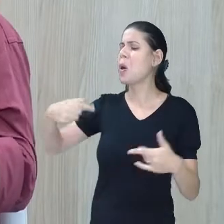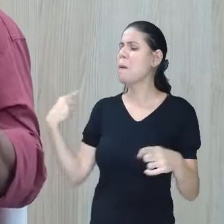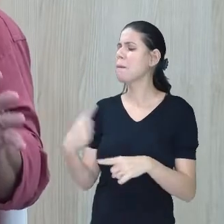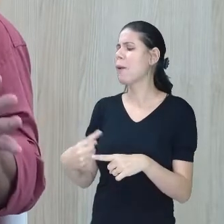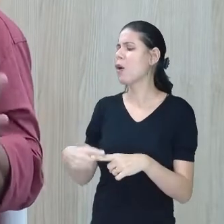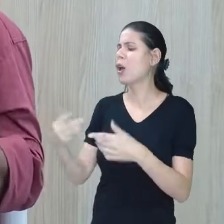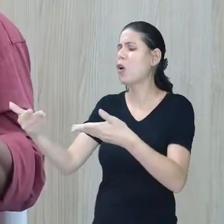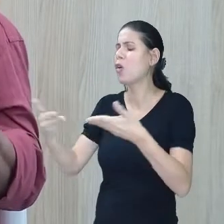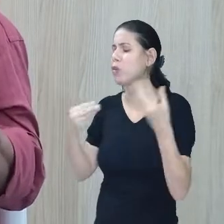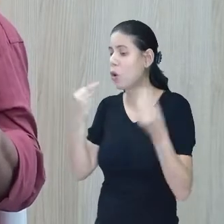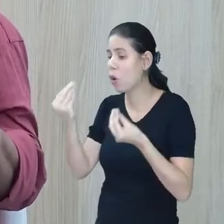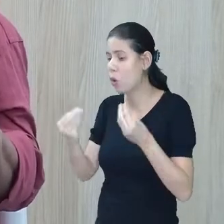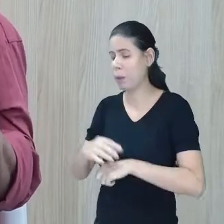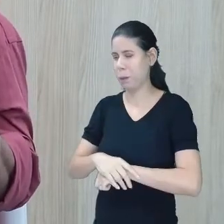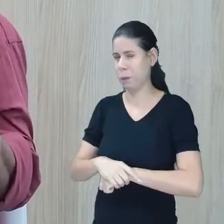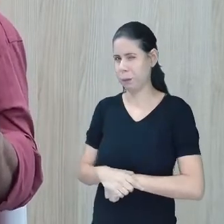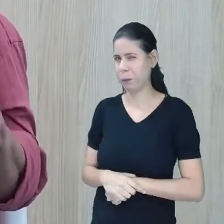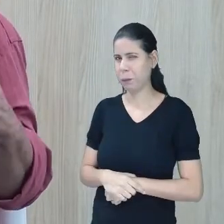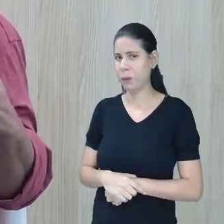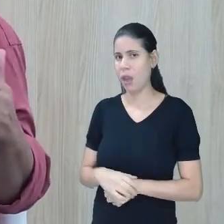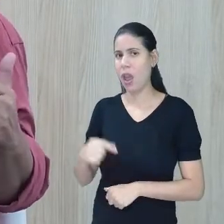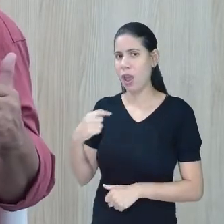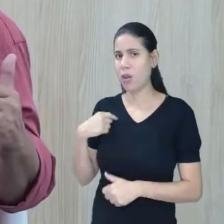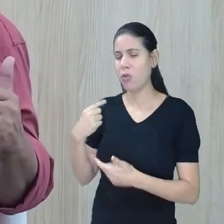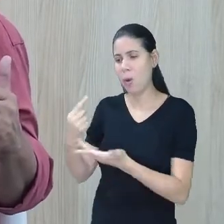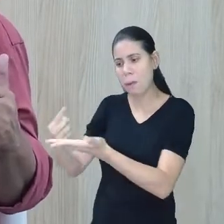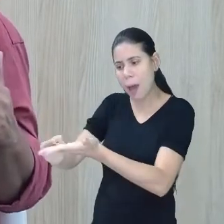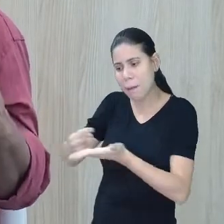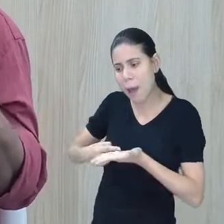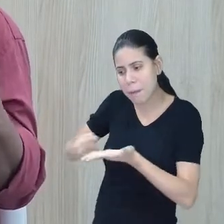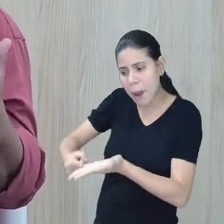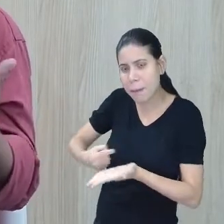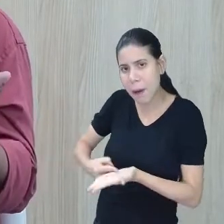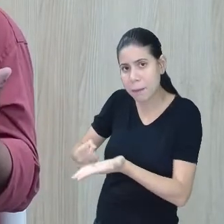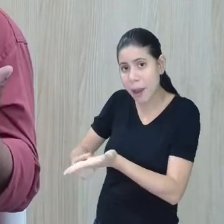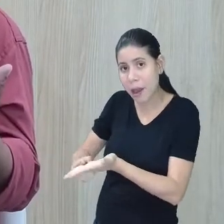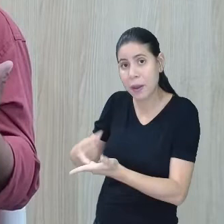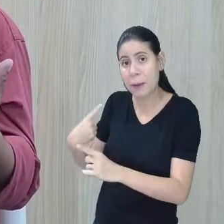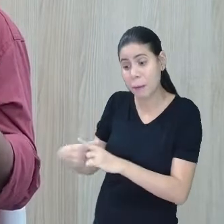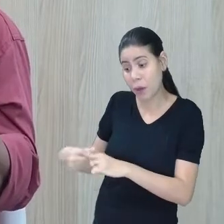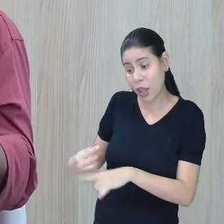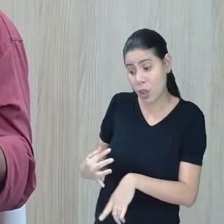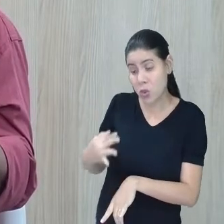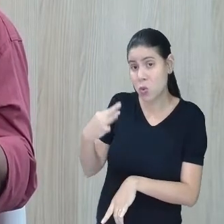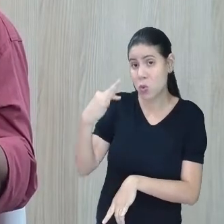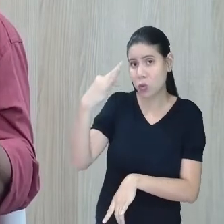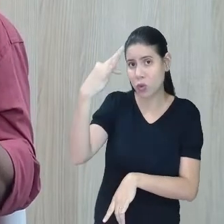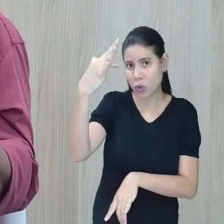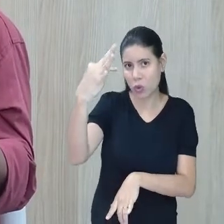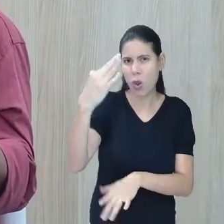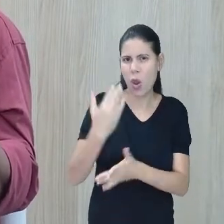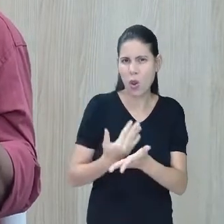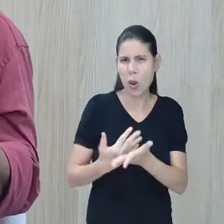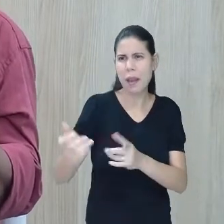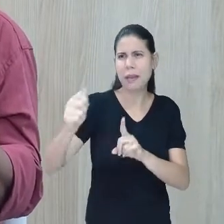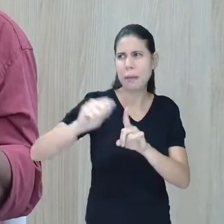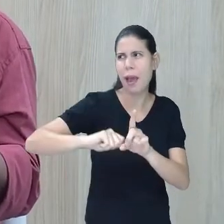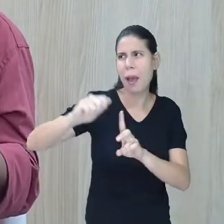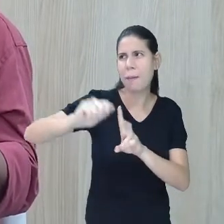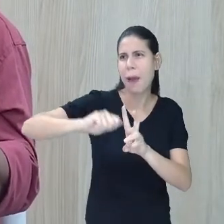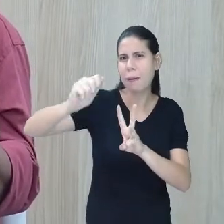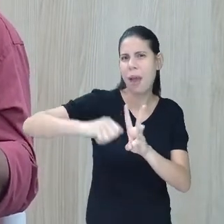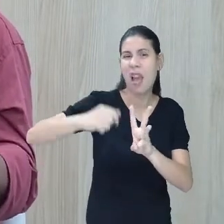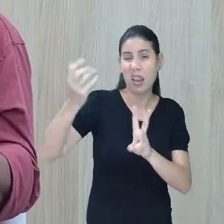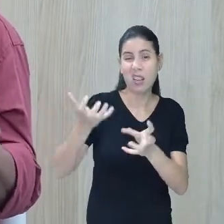convidou? Como é, tá? Eu vou fazer um acordo de convivência. No futuro, depois de alguns meses, quando ele começa a querer desistir da